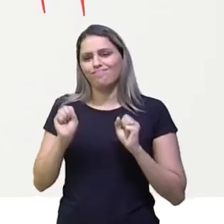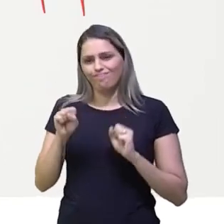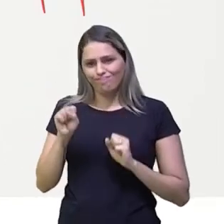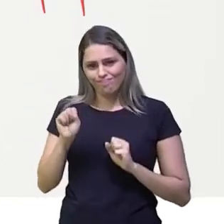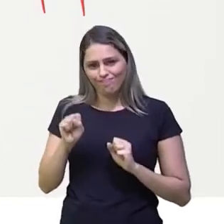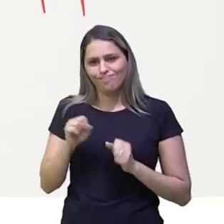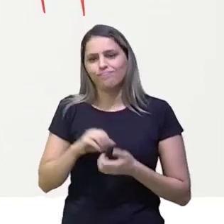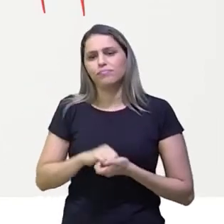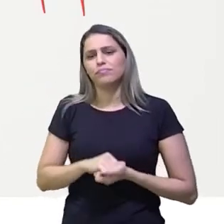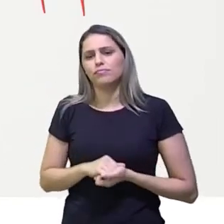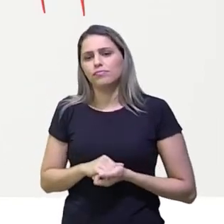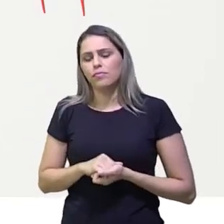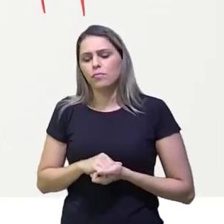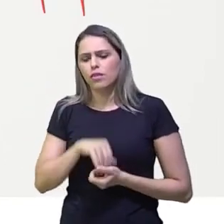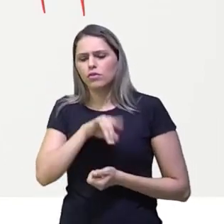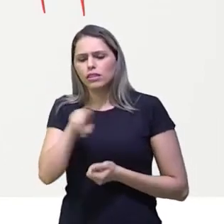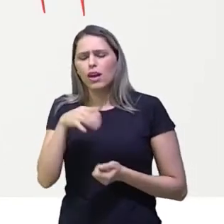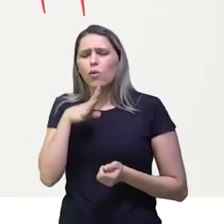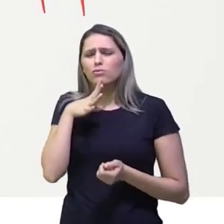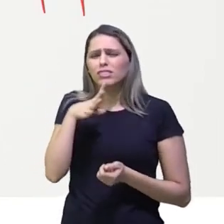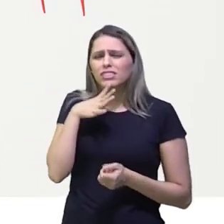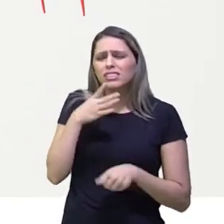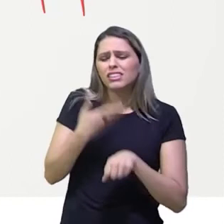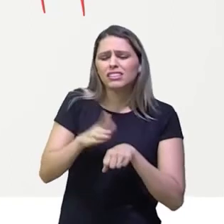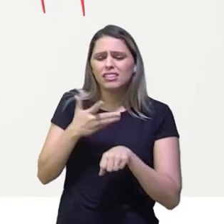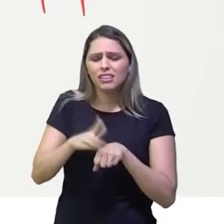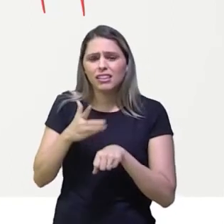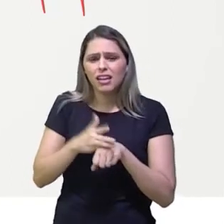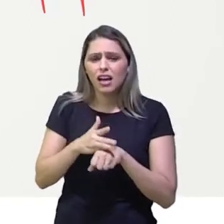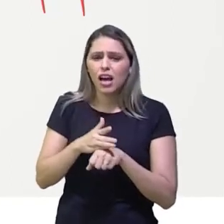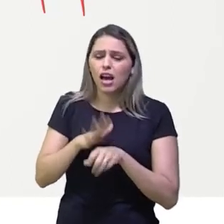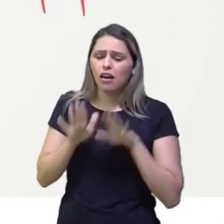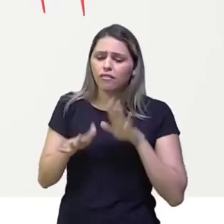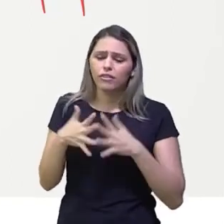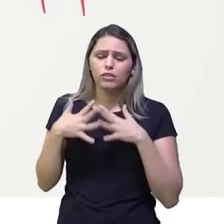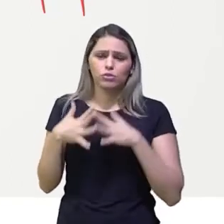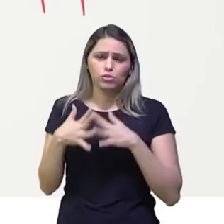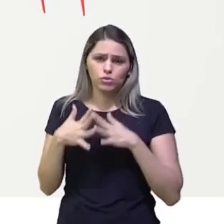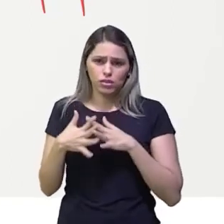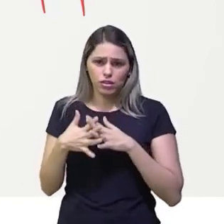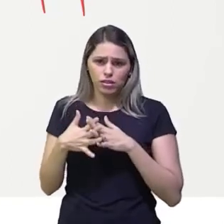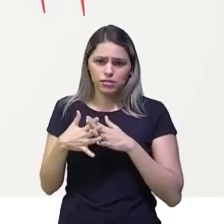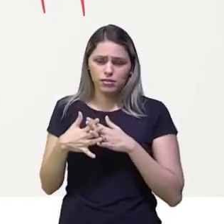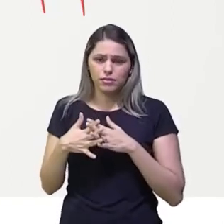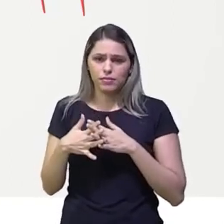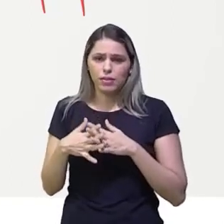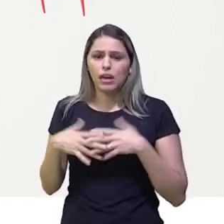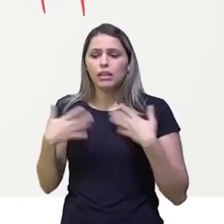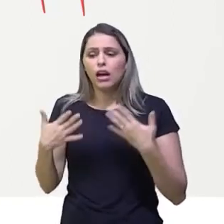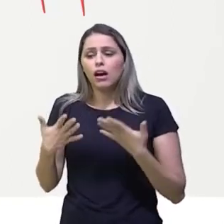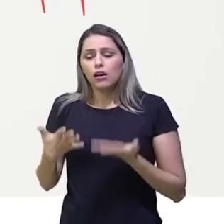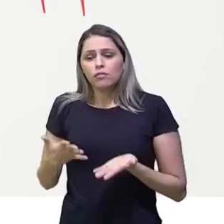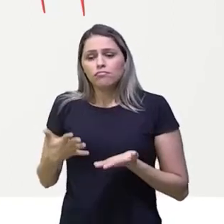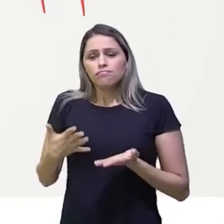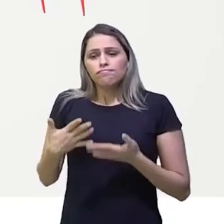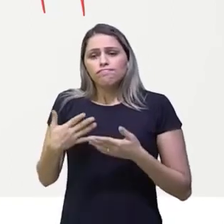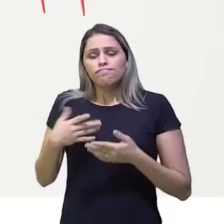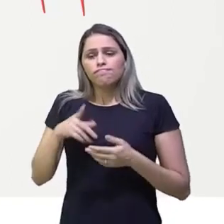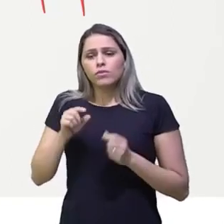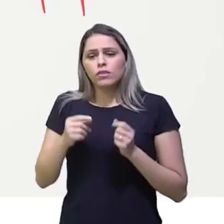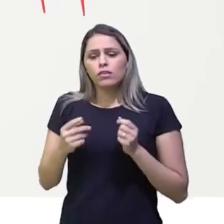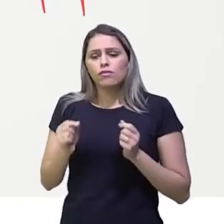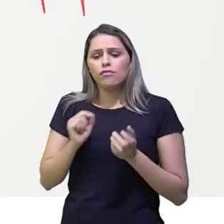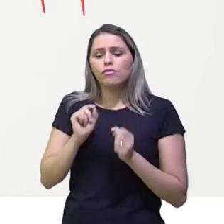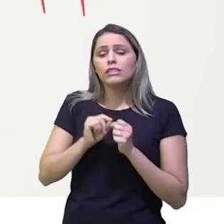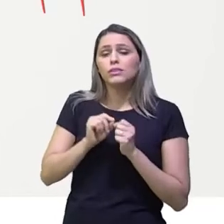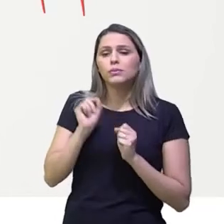som, escrita e fala, pode acontecer de você ter essa confusão. Então, fale bem alto, tente falar